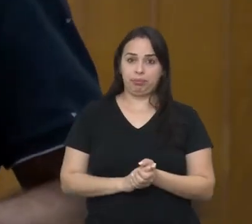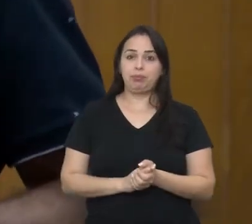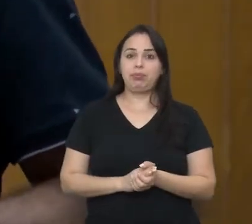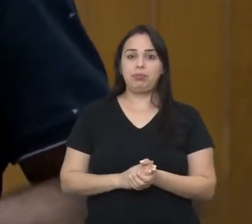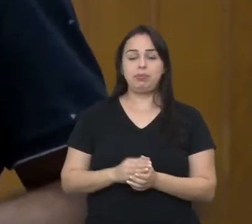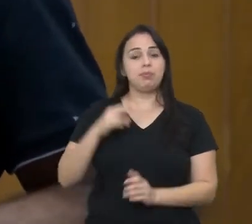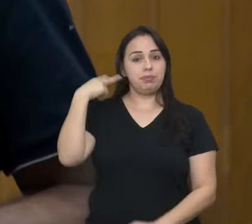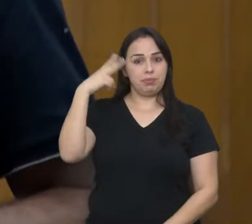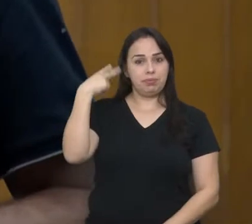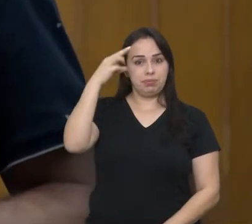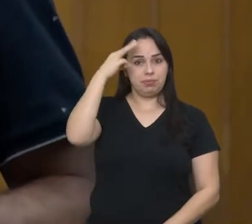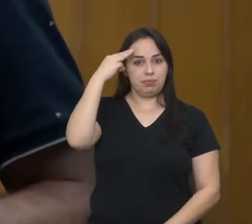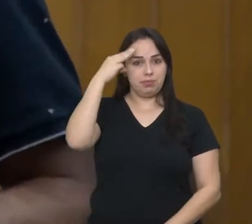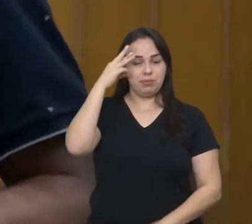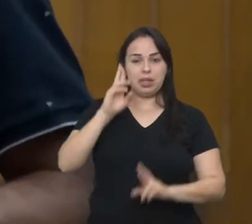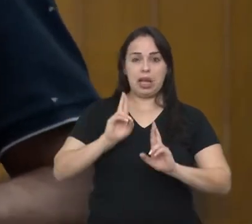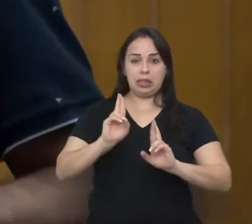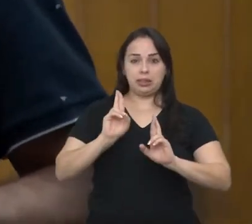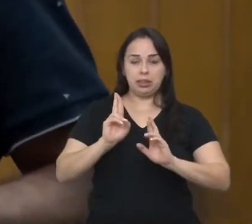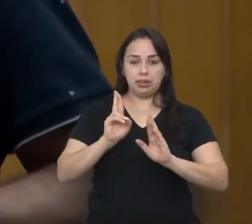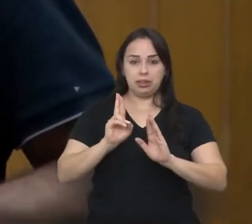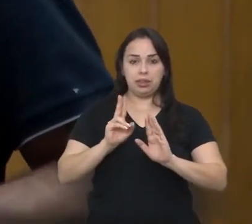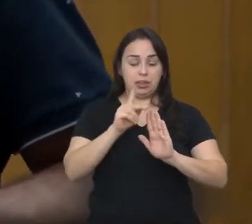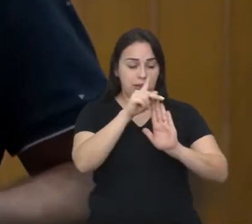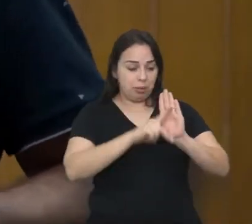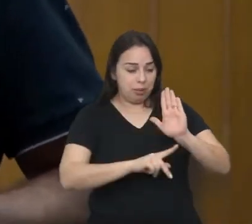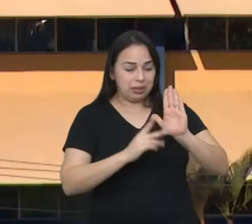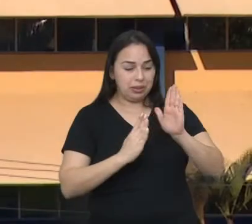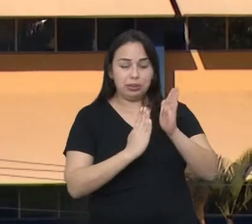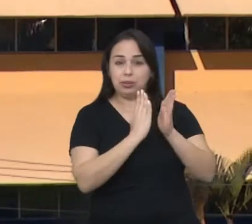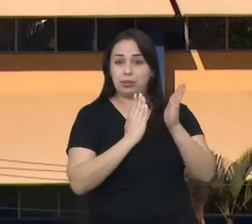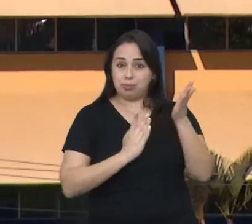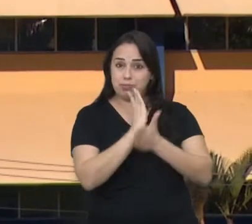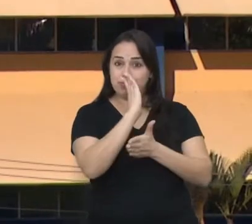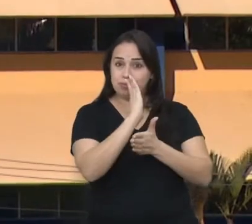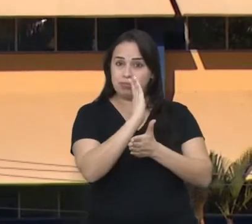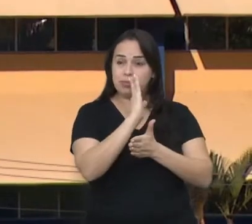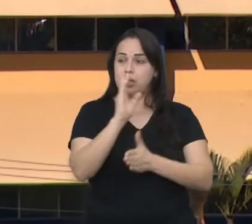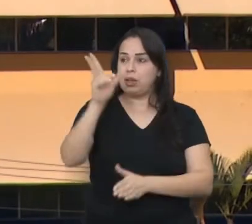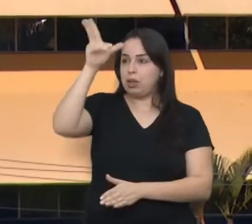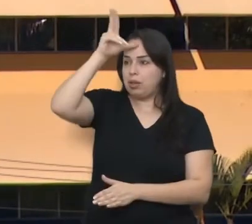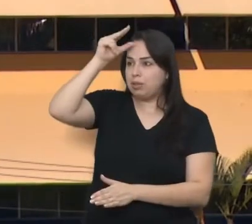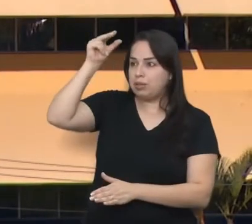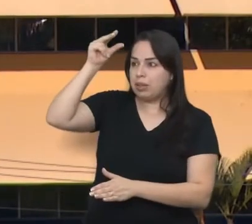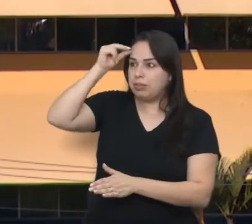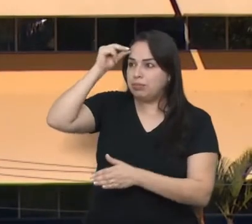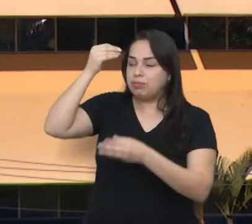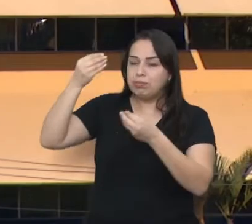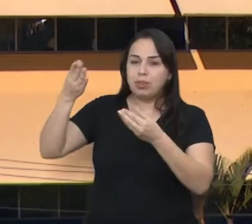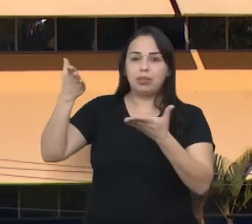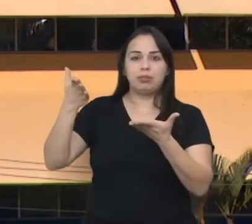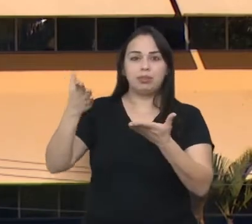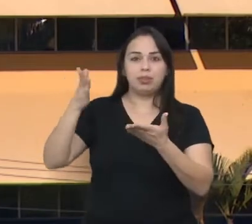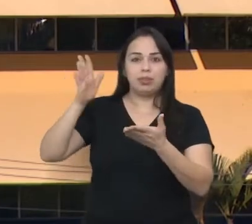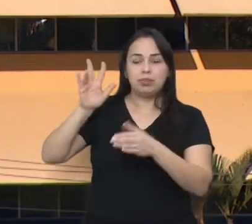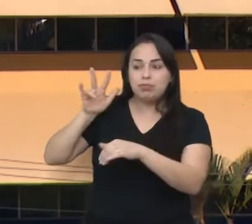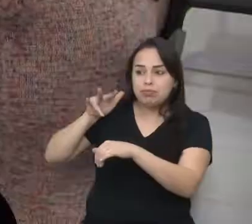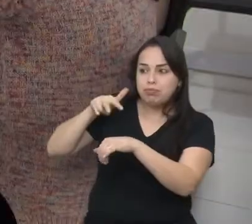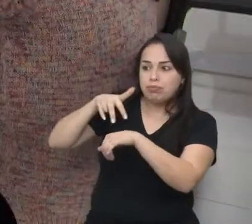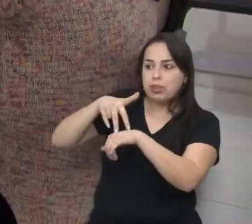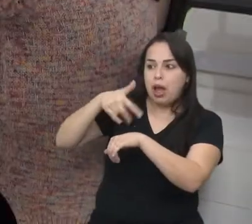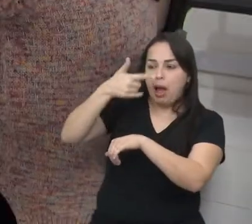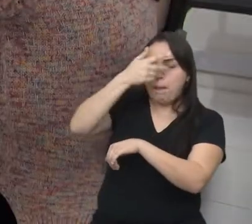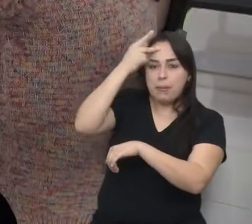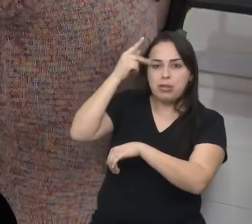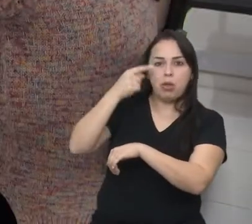vereador Marcelo Garcia espera que, com a aprovação do projeto, o Poder Executivo dê visibilidade à fissura palatina,